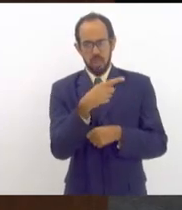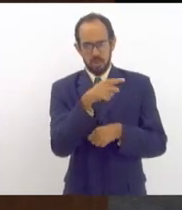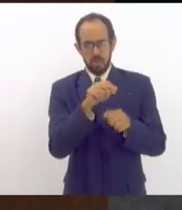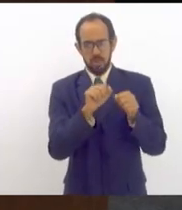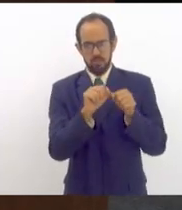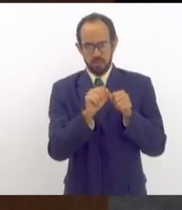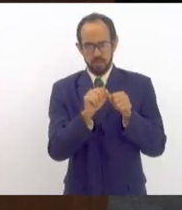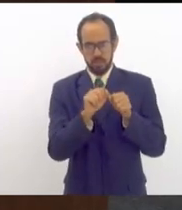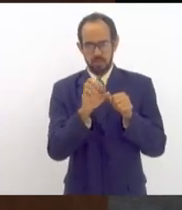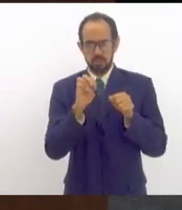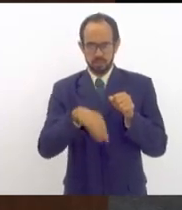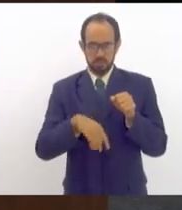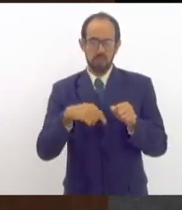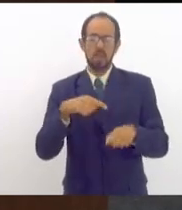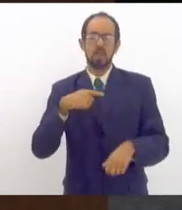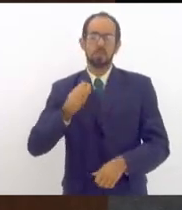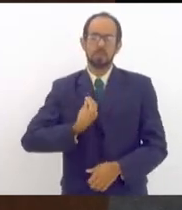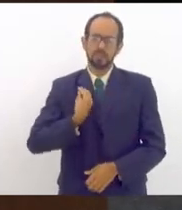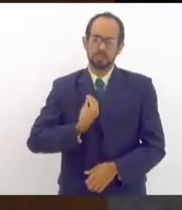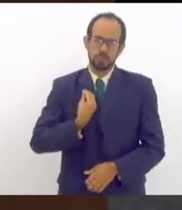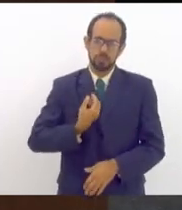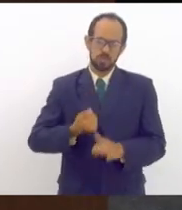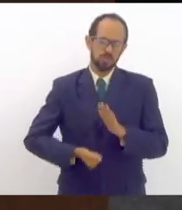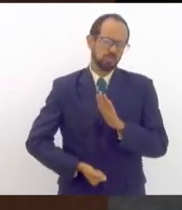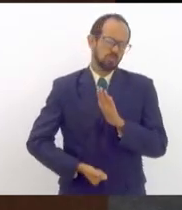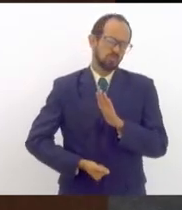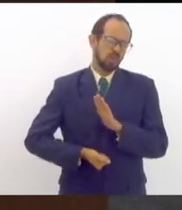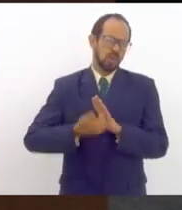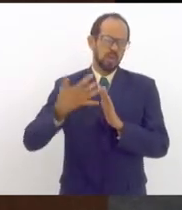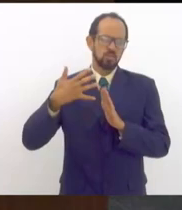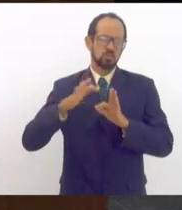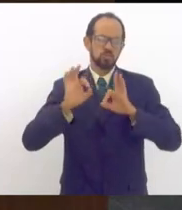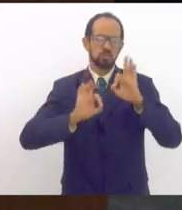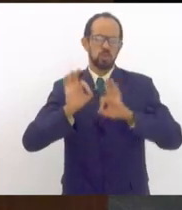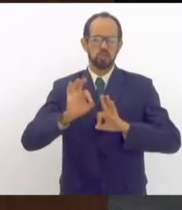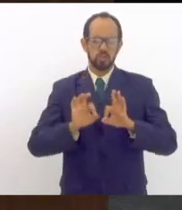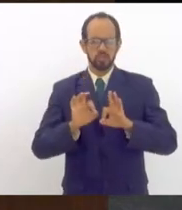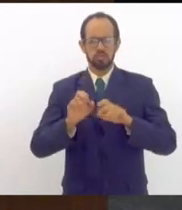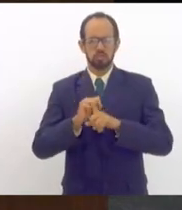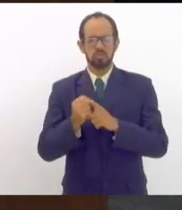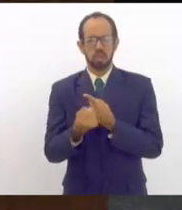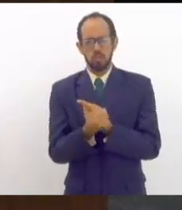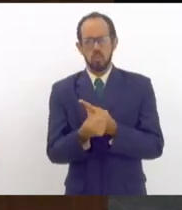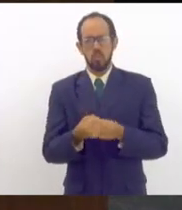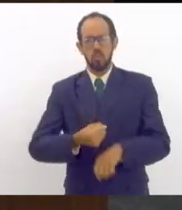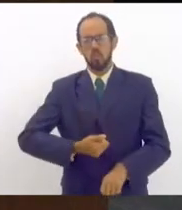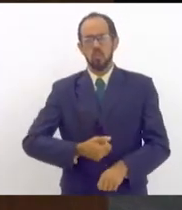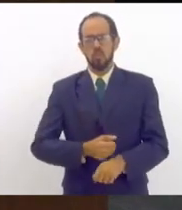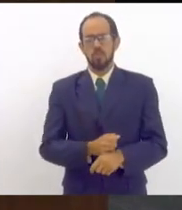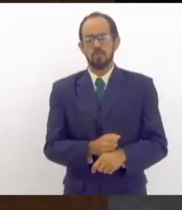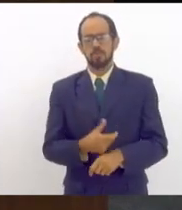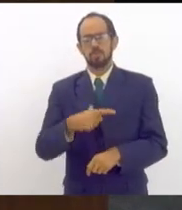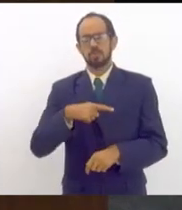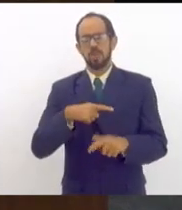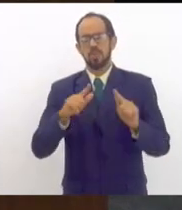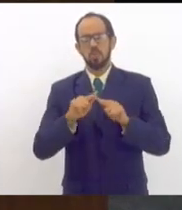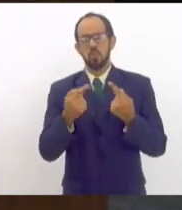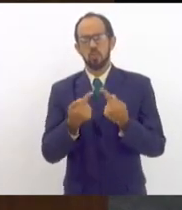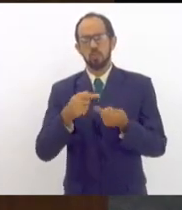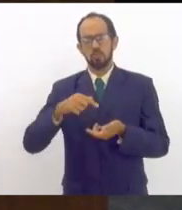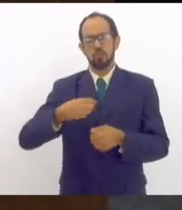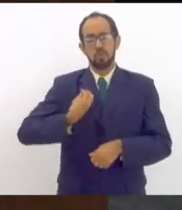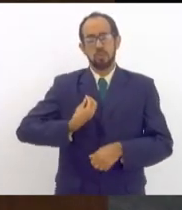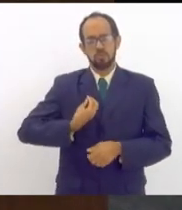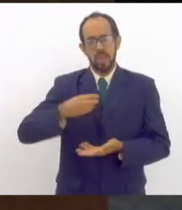e ela faz sim parte de vários projetos sociais um um deles é o grupo viver a dança do